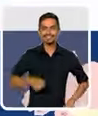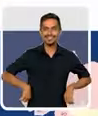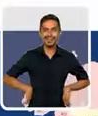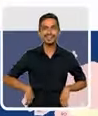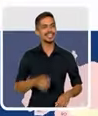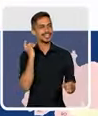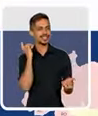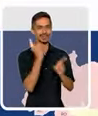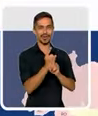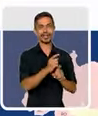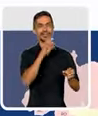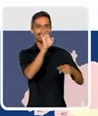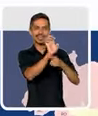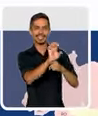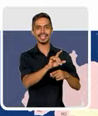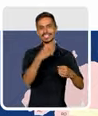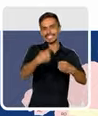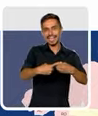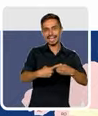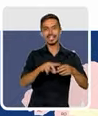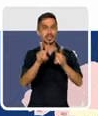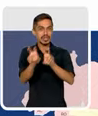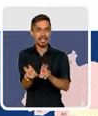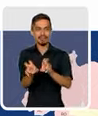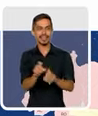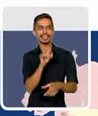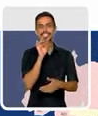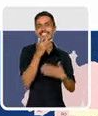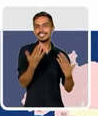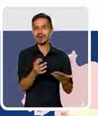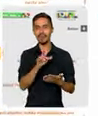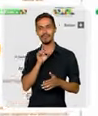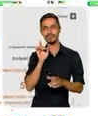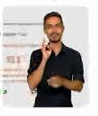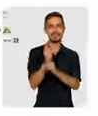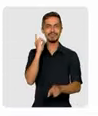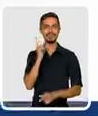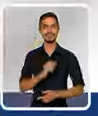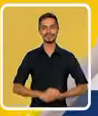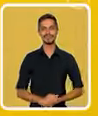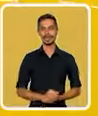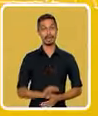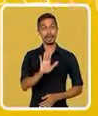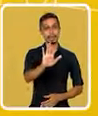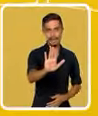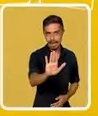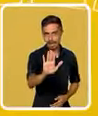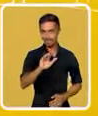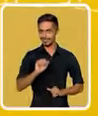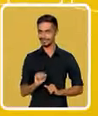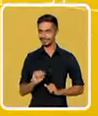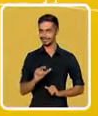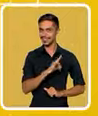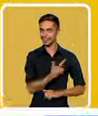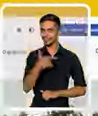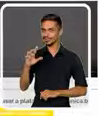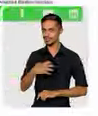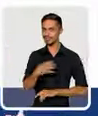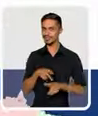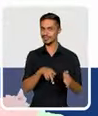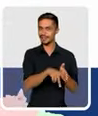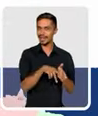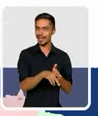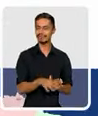fácil? Escolhe o estado, a cidade, o tema e clique em buscar. Mas pera aí que tem outra forma